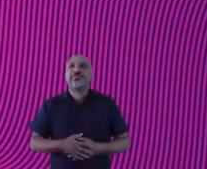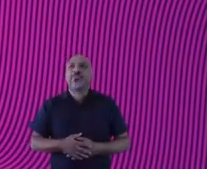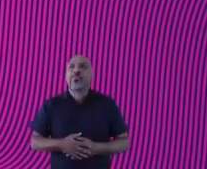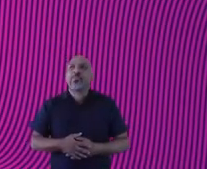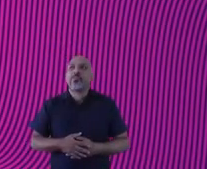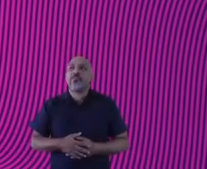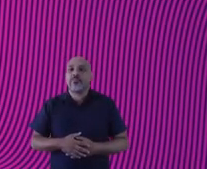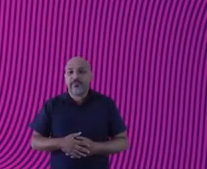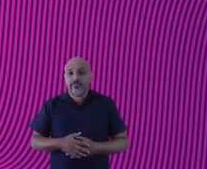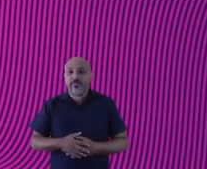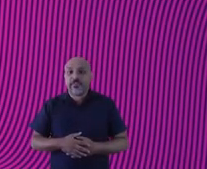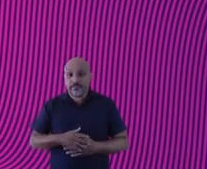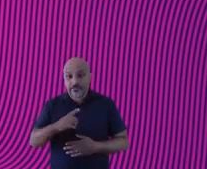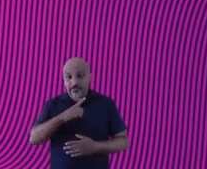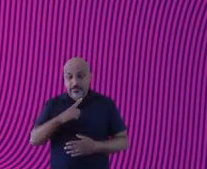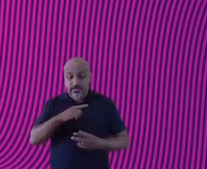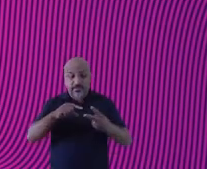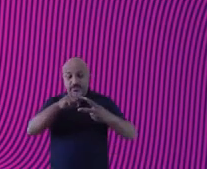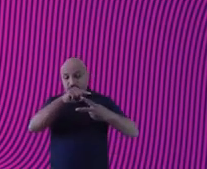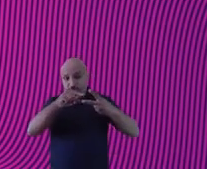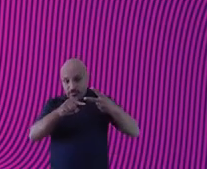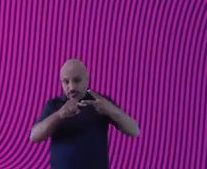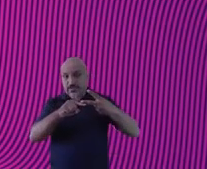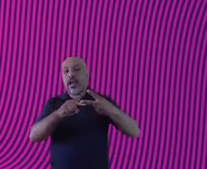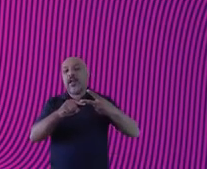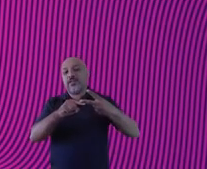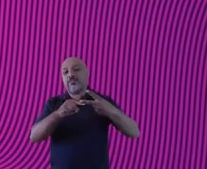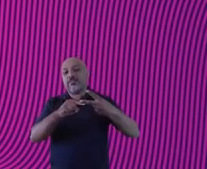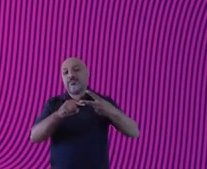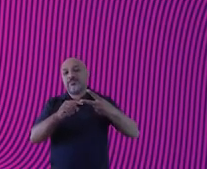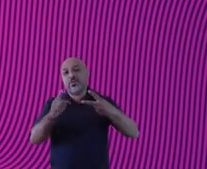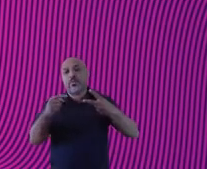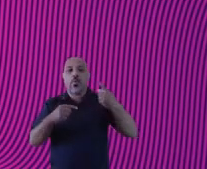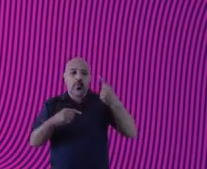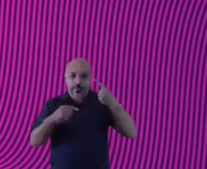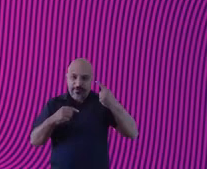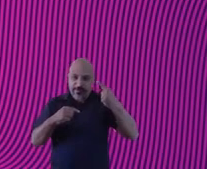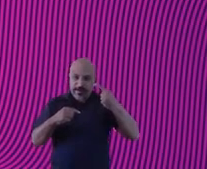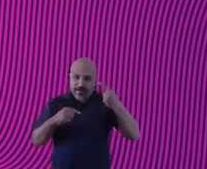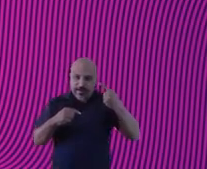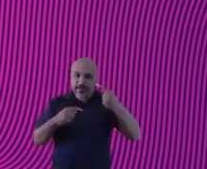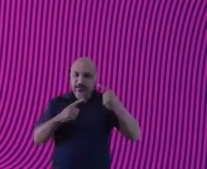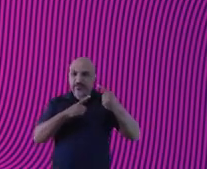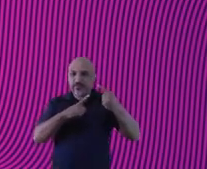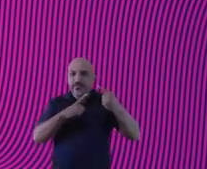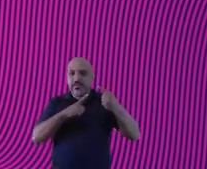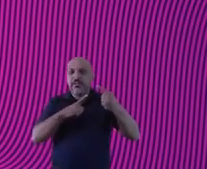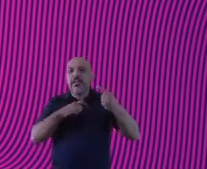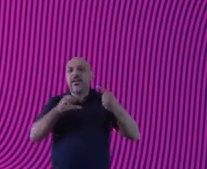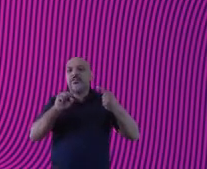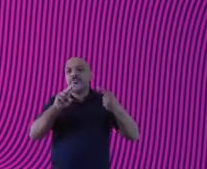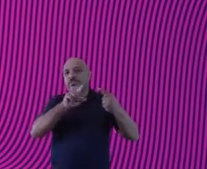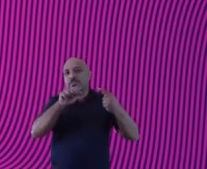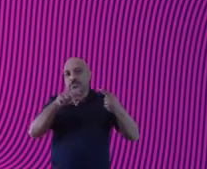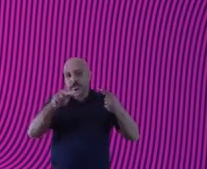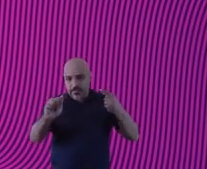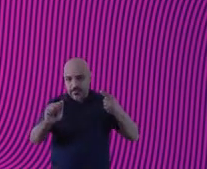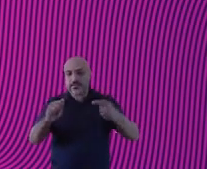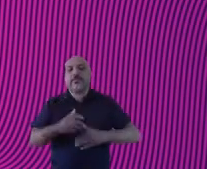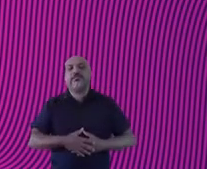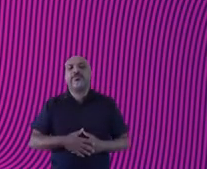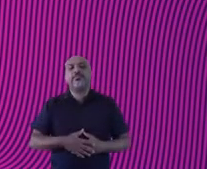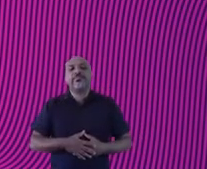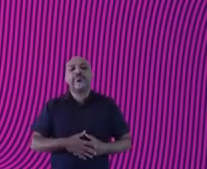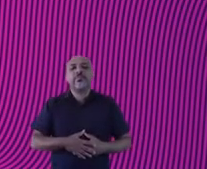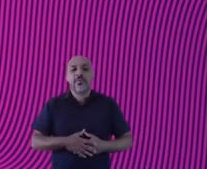esses 2 casos e o primeiro caso, que é o caso da Suzana, paciente bem jovem,